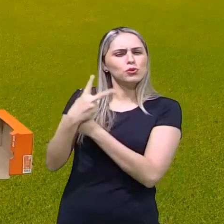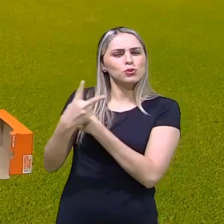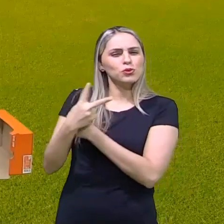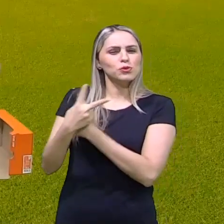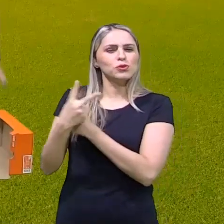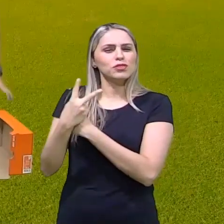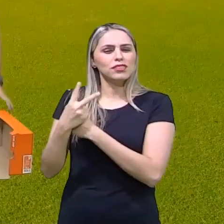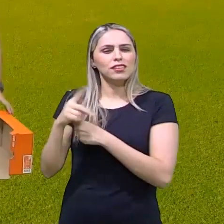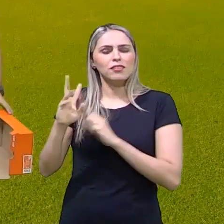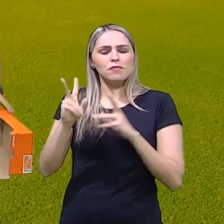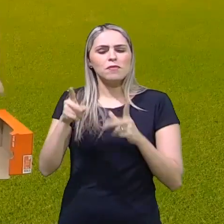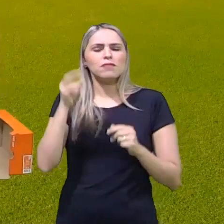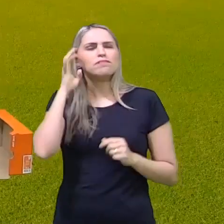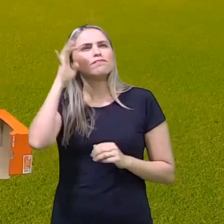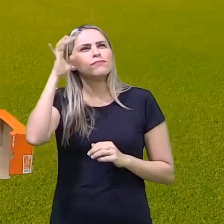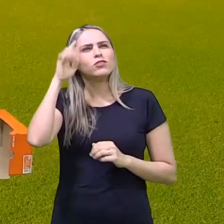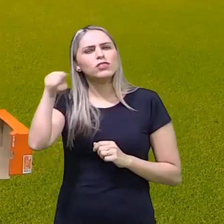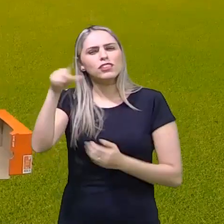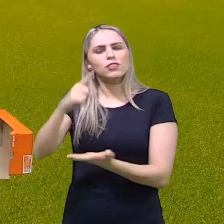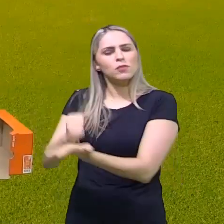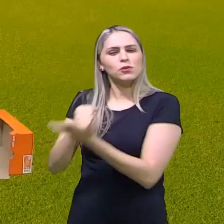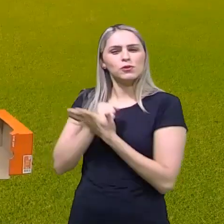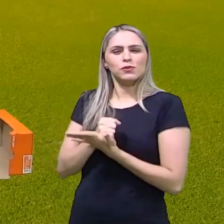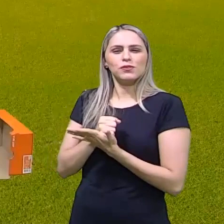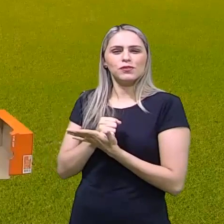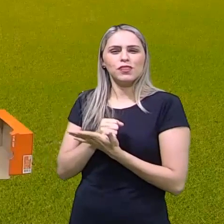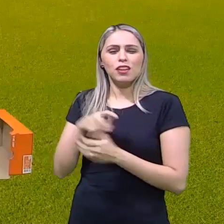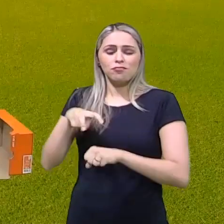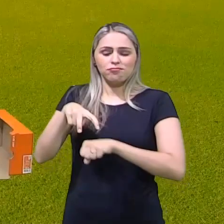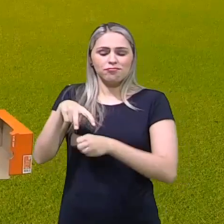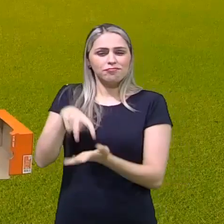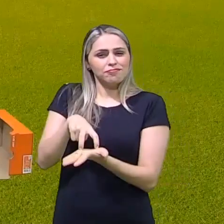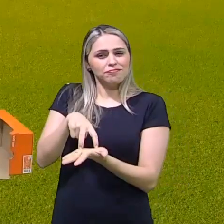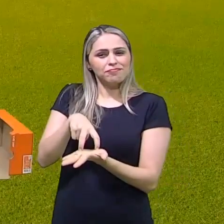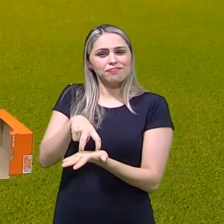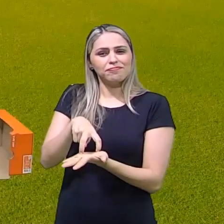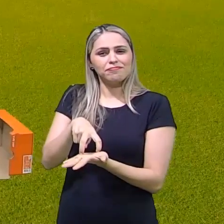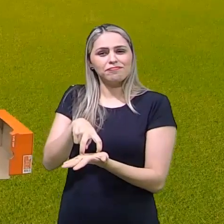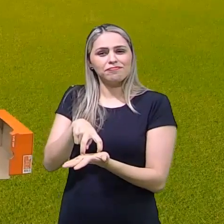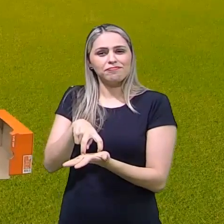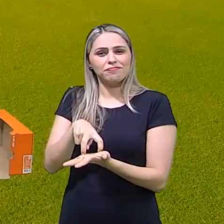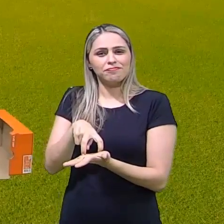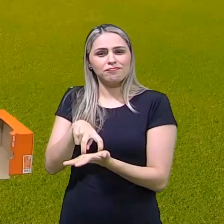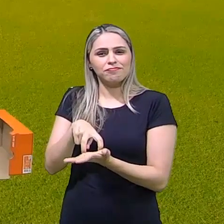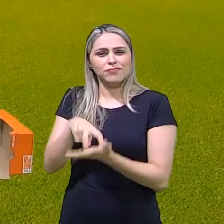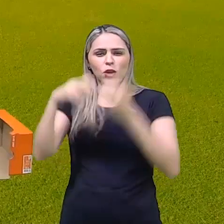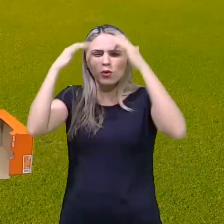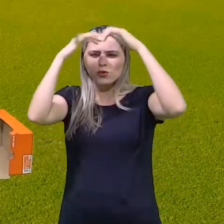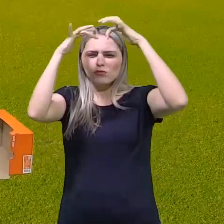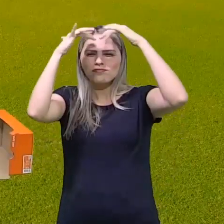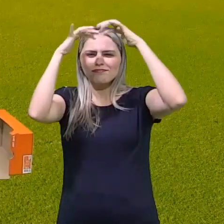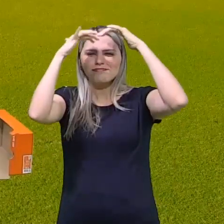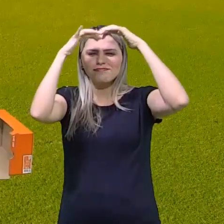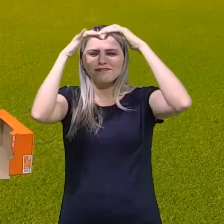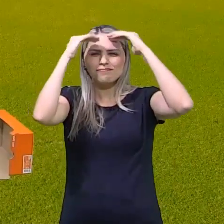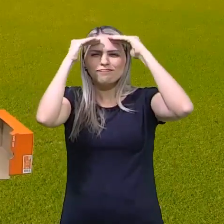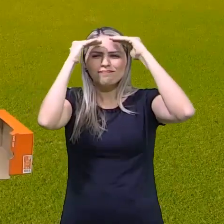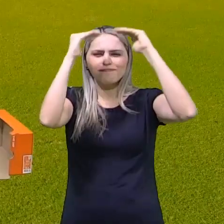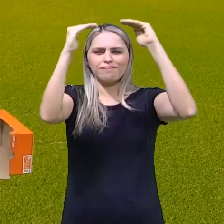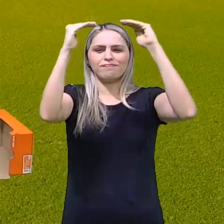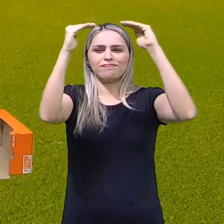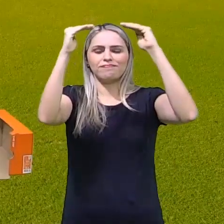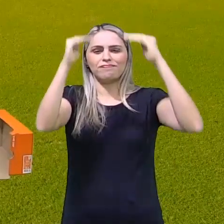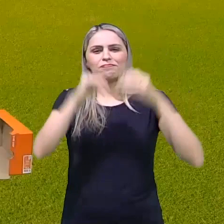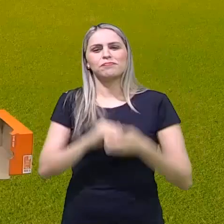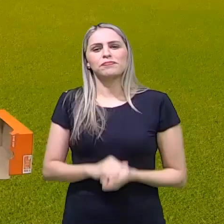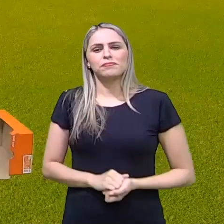agora, Vitória, você vai conseguir me ajudar aqui. Vou agachar. Atenção. Posição. Ó, concentração. Ah, pra Mariana aí, também. Mariana, me ajuda aí, Mariana. Vamos lá